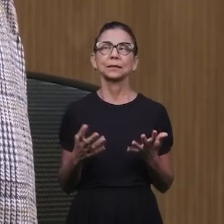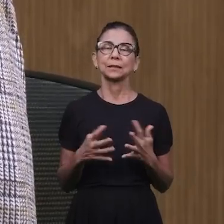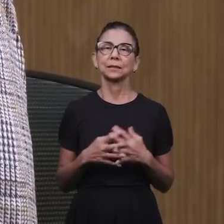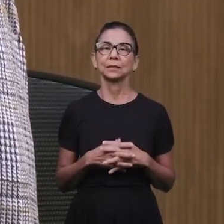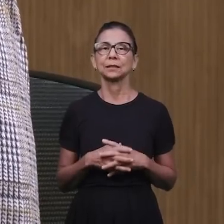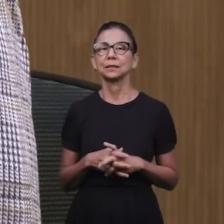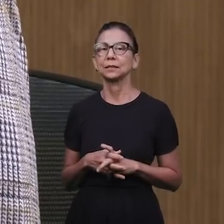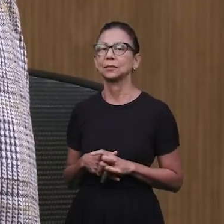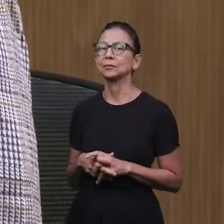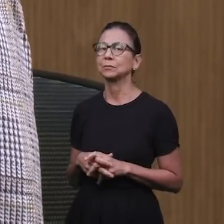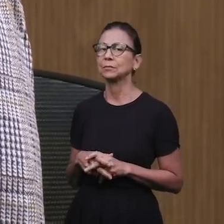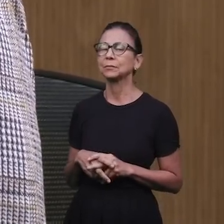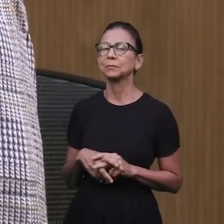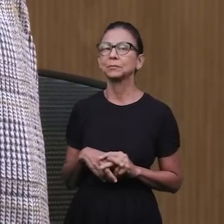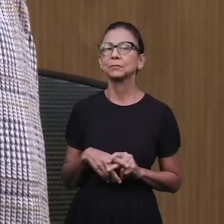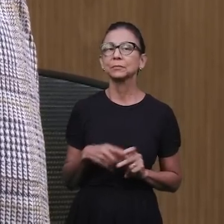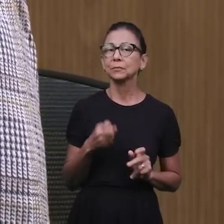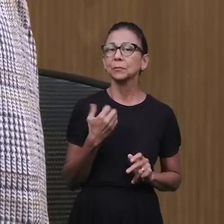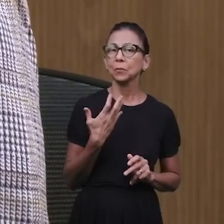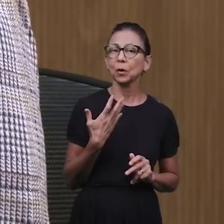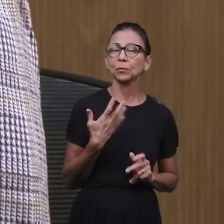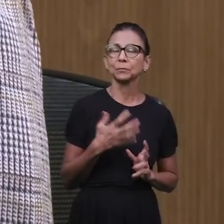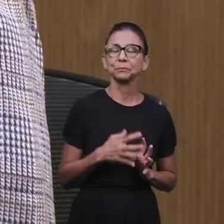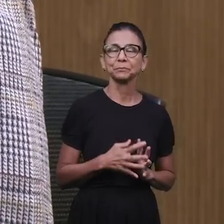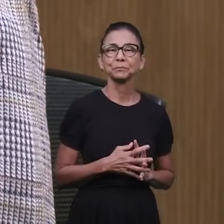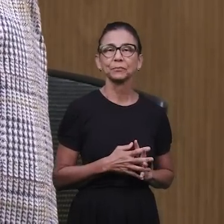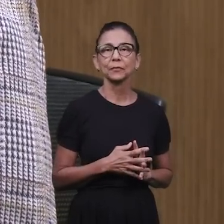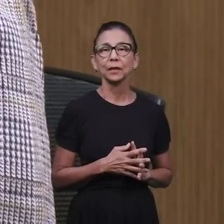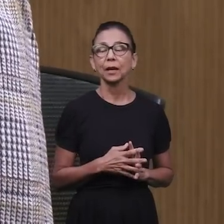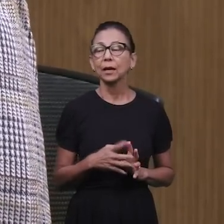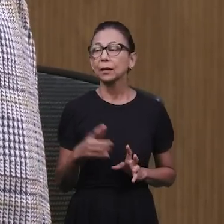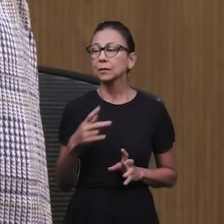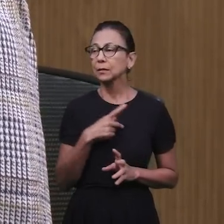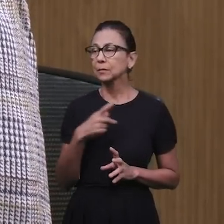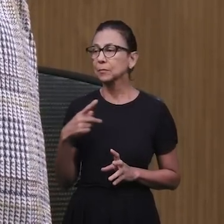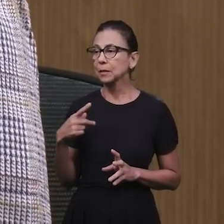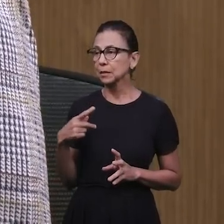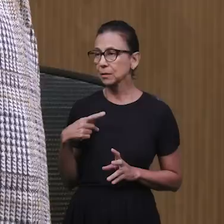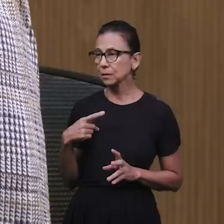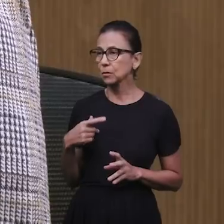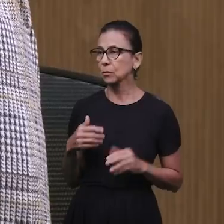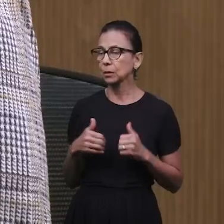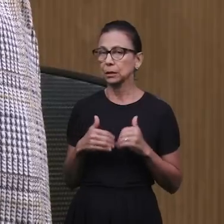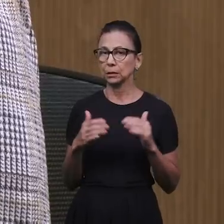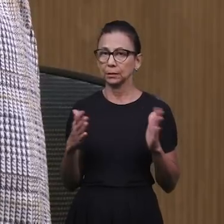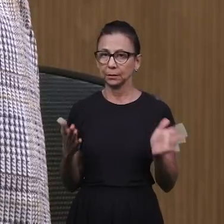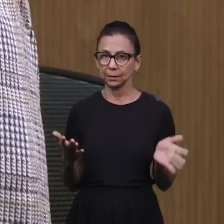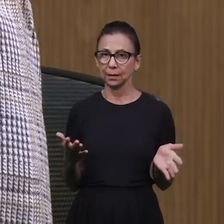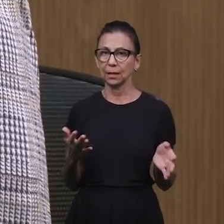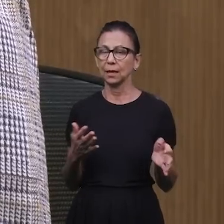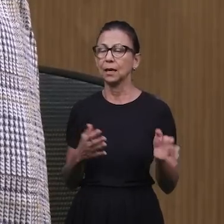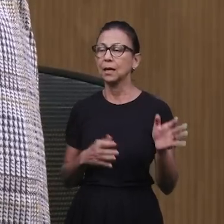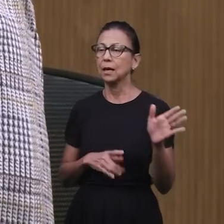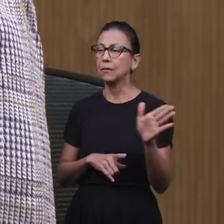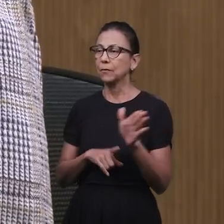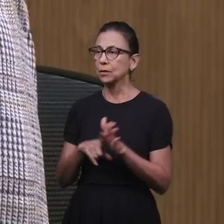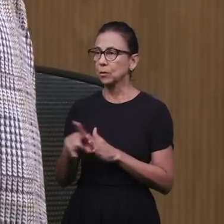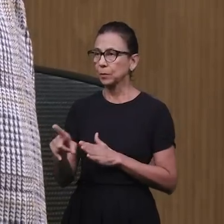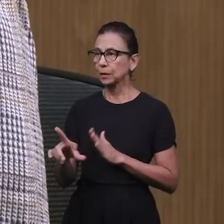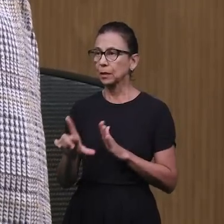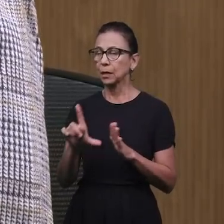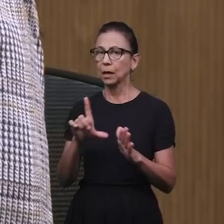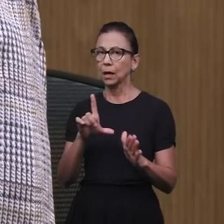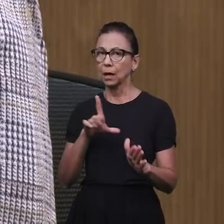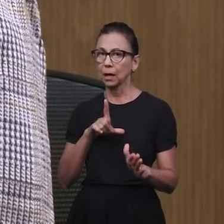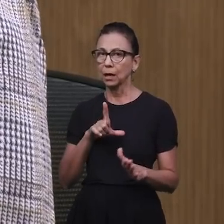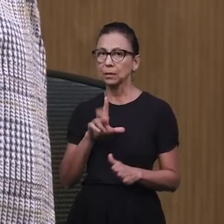eu acredito que vai contribuir muito. E eu queria fazer uma abertura, pastor, fazendo uma pergunta para o senhor, antes de chamar a